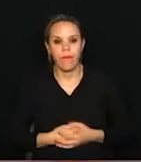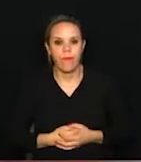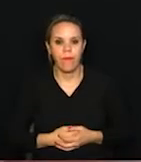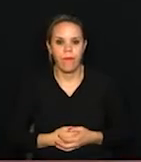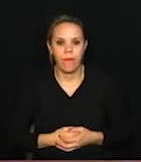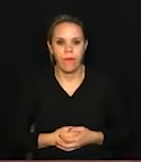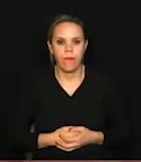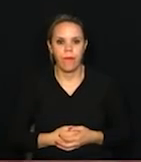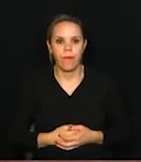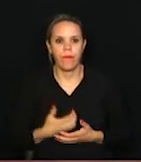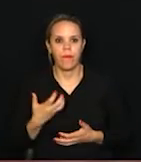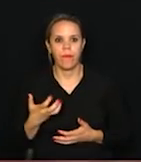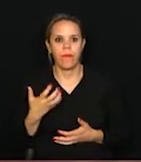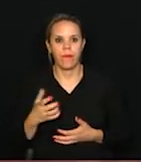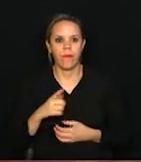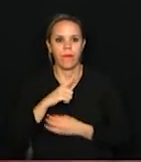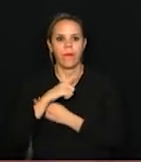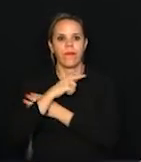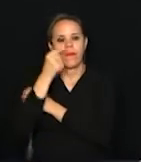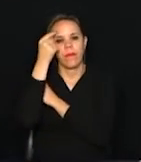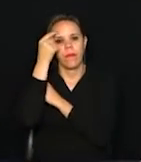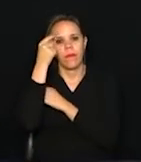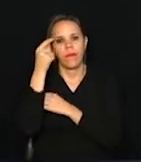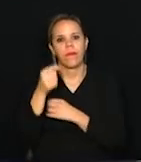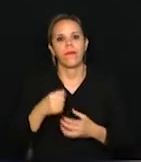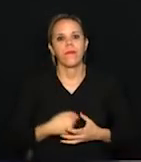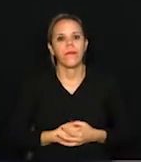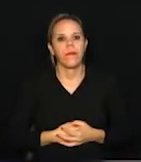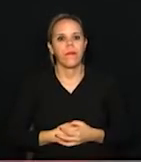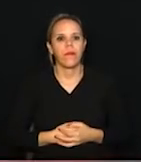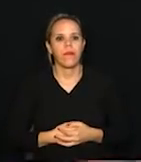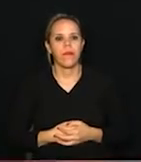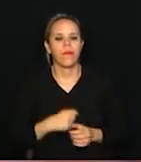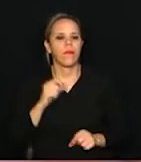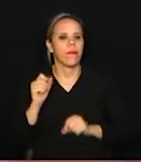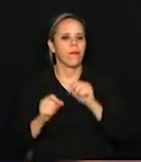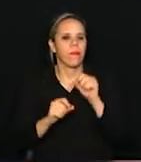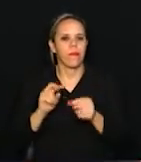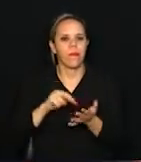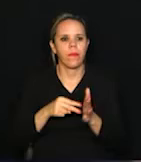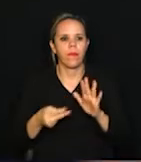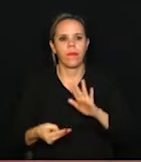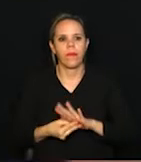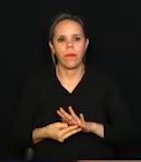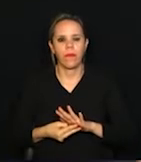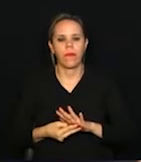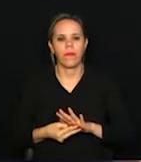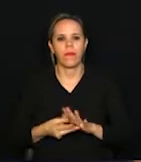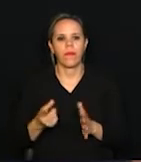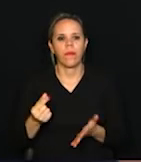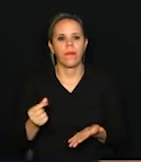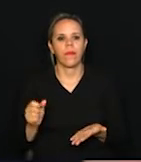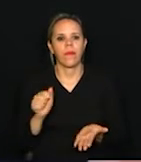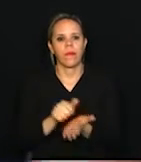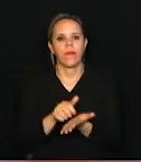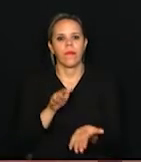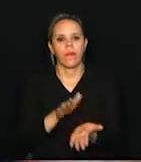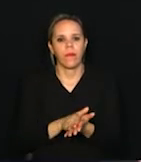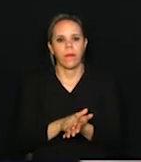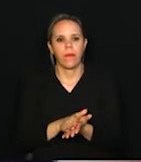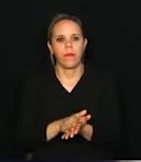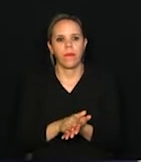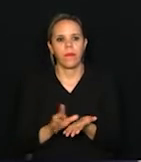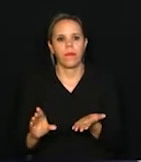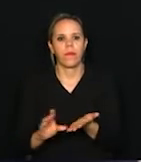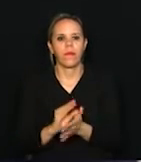veja só, eu queria ter uma noção do que representa essa receita de multas na